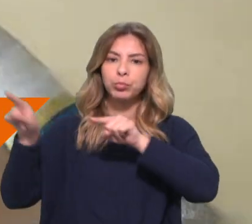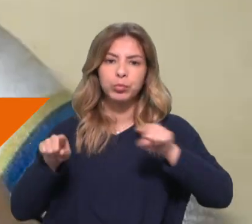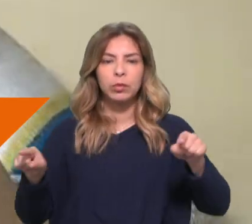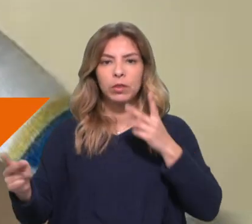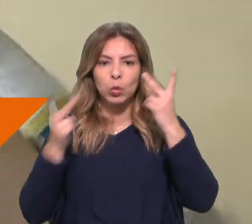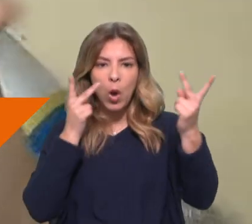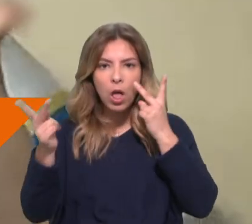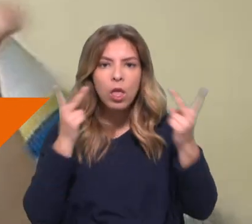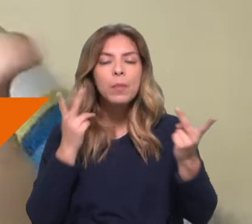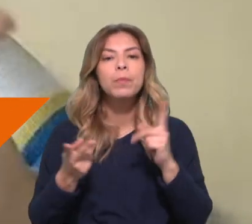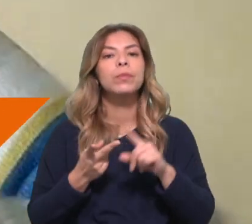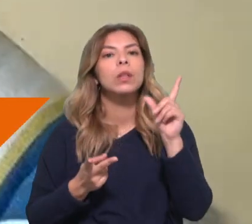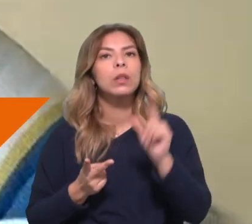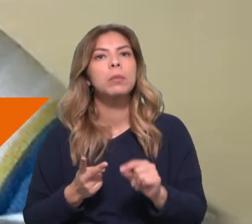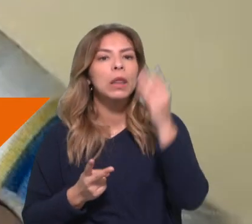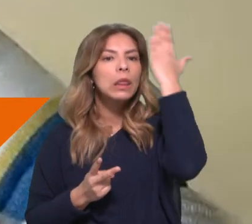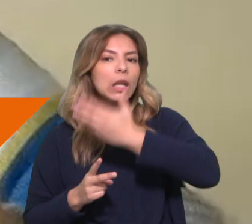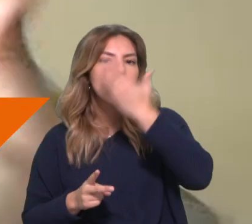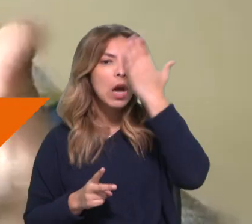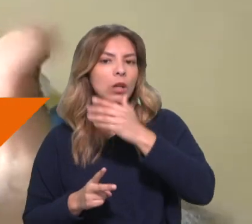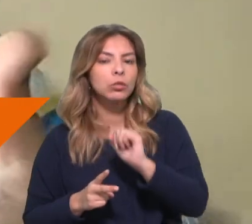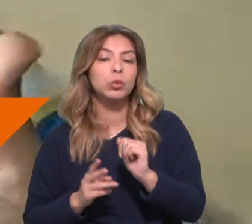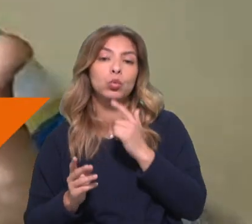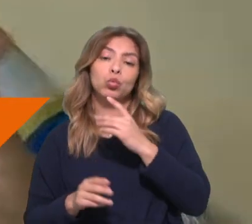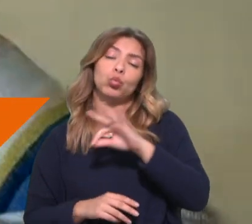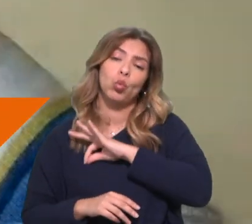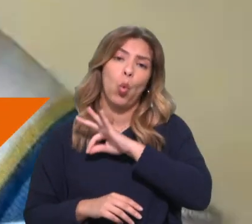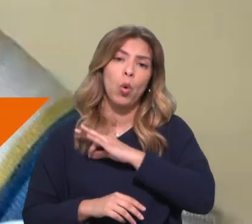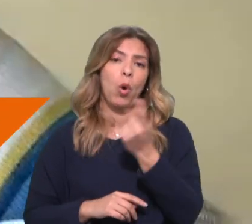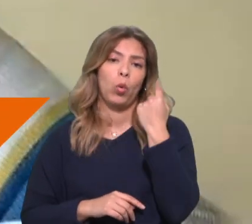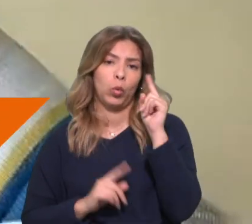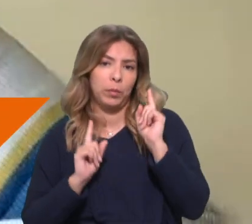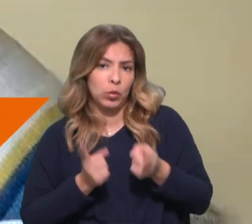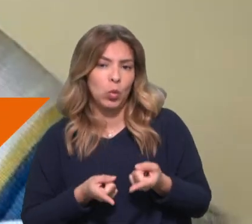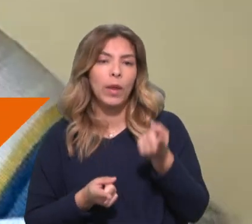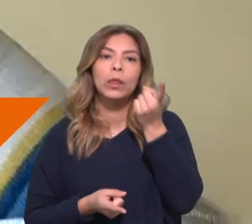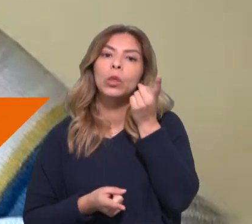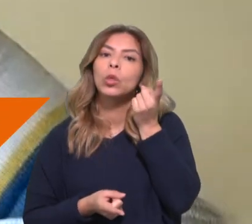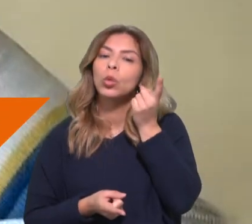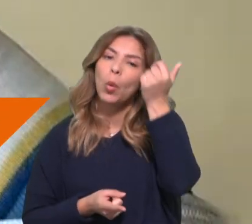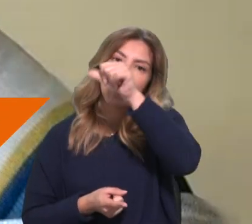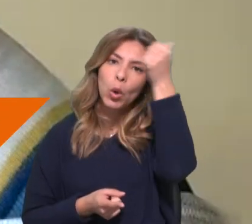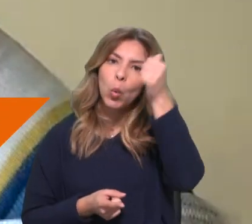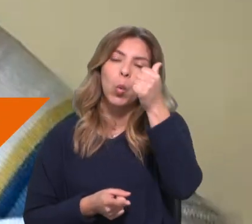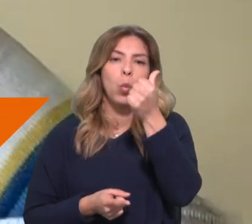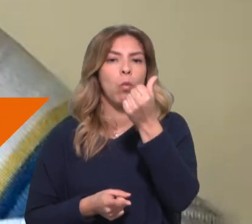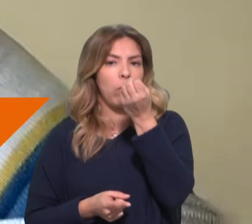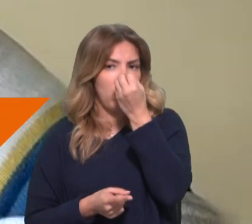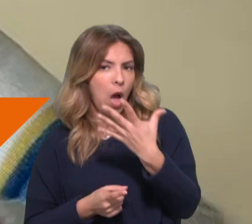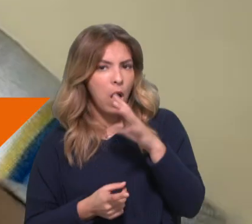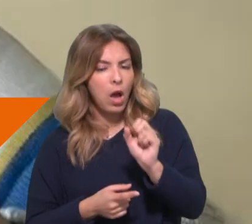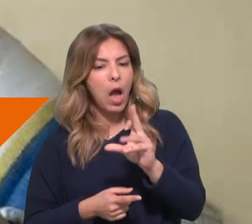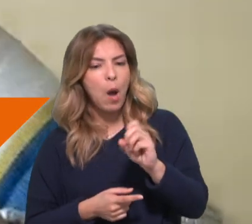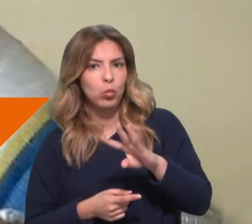das vivências dos últimos dias do Senhor, desde a entrada triunfal, que aconteceu no dia de ontem, no Domingo de Ramos, onde temos mais